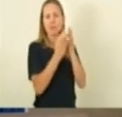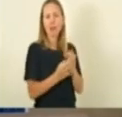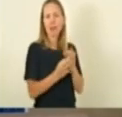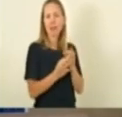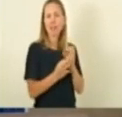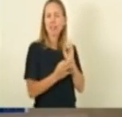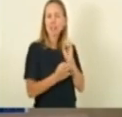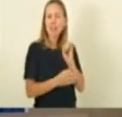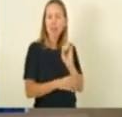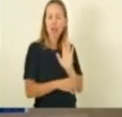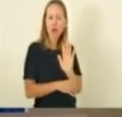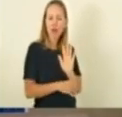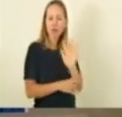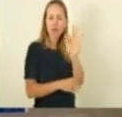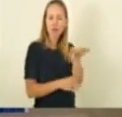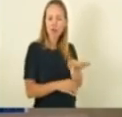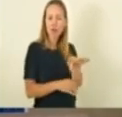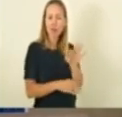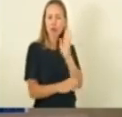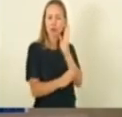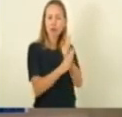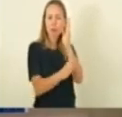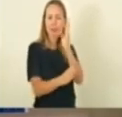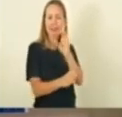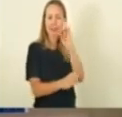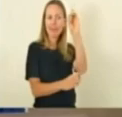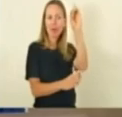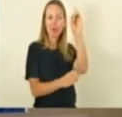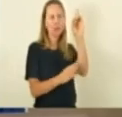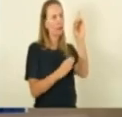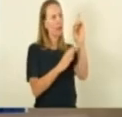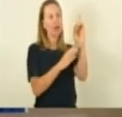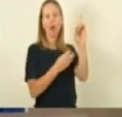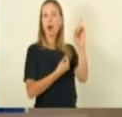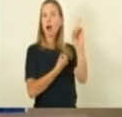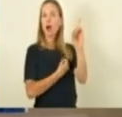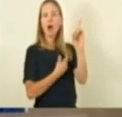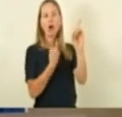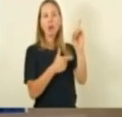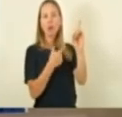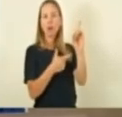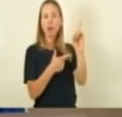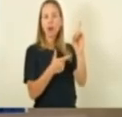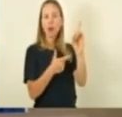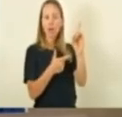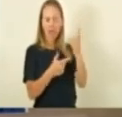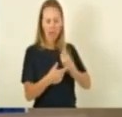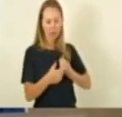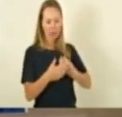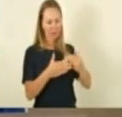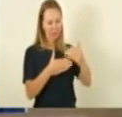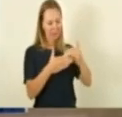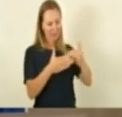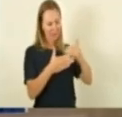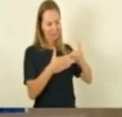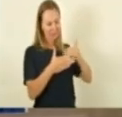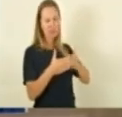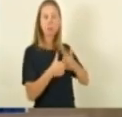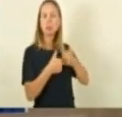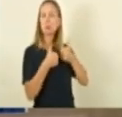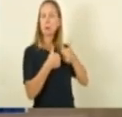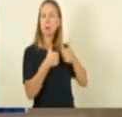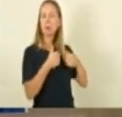se chegar lá no final, você descobrir que Deus não existe, valeu a pena, porque você teve uma